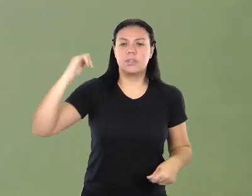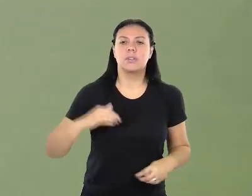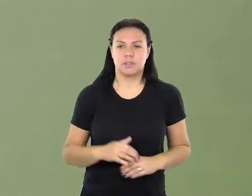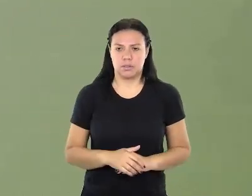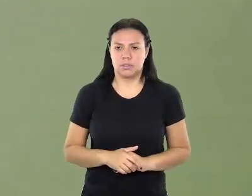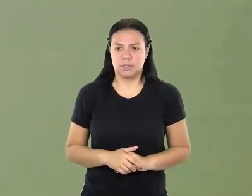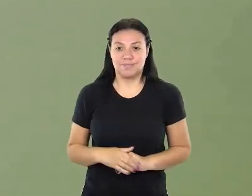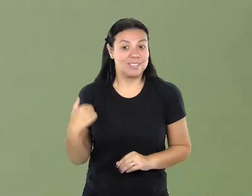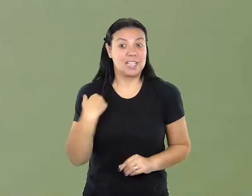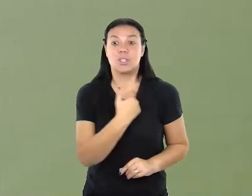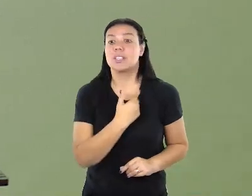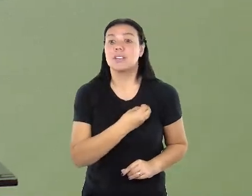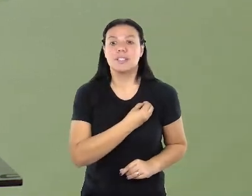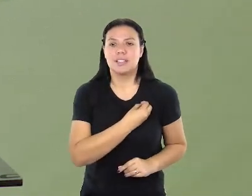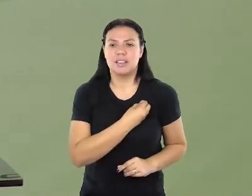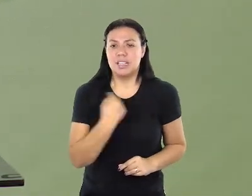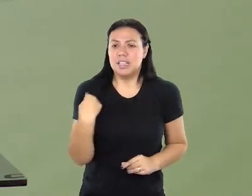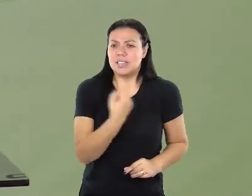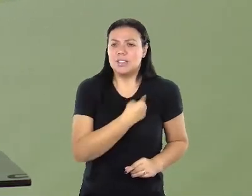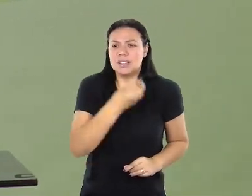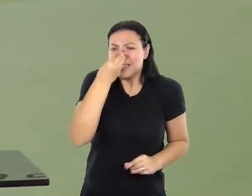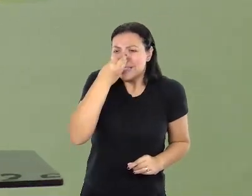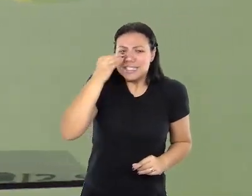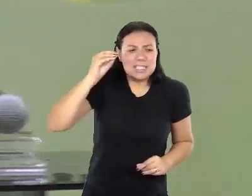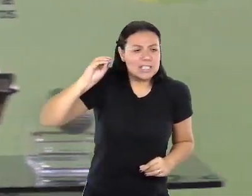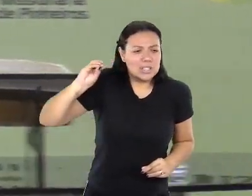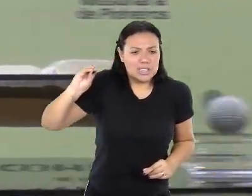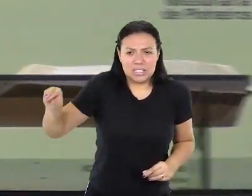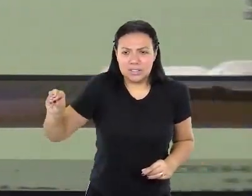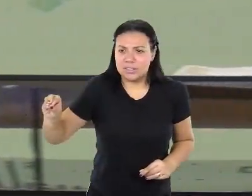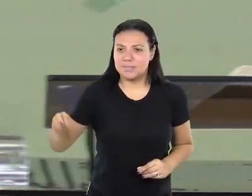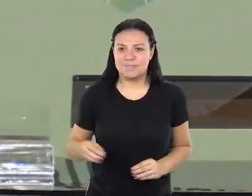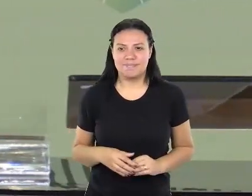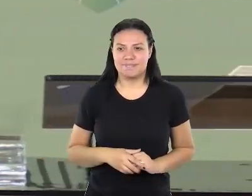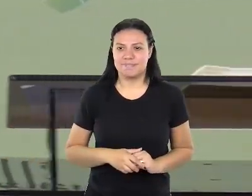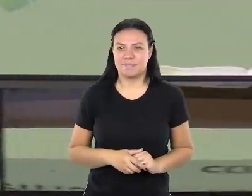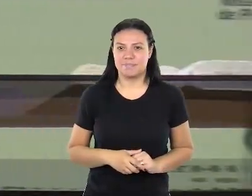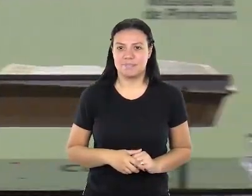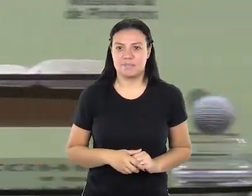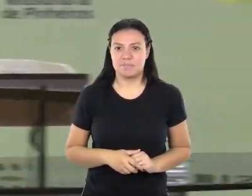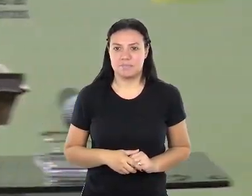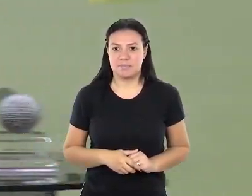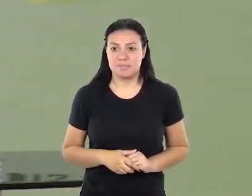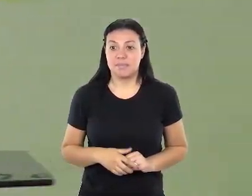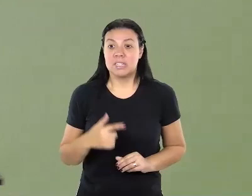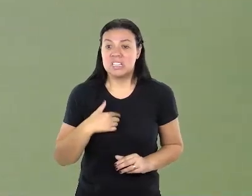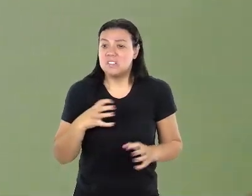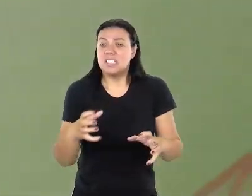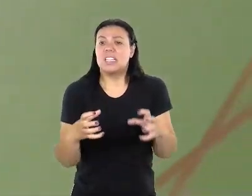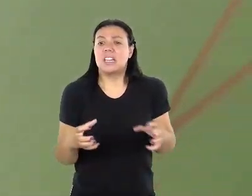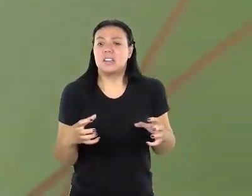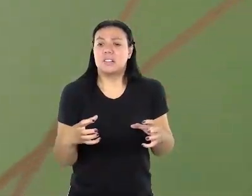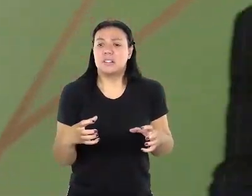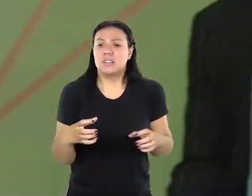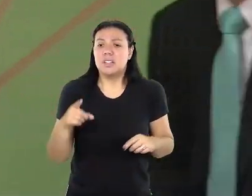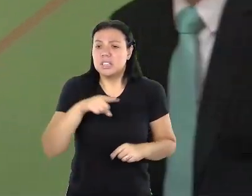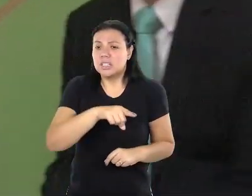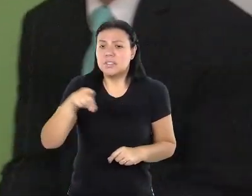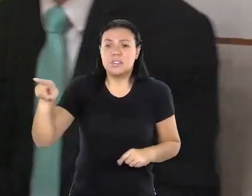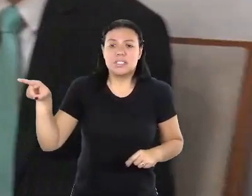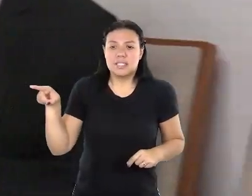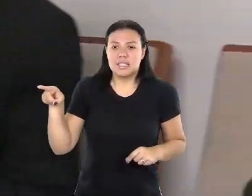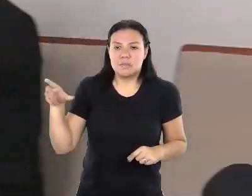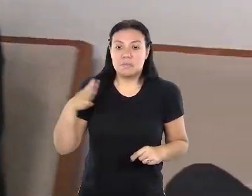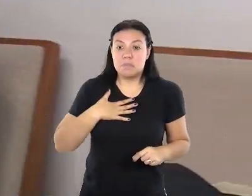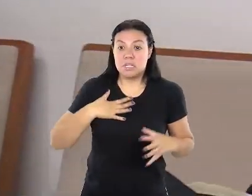E nós não estamos nem aí, nós estamos cantando a música de Roberto Carlos, quero que você me aqueça neste inverno e que tudo mais